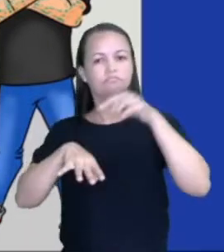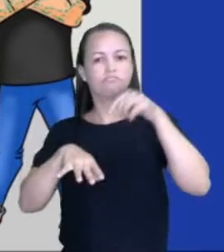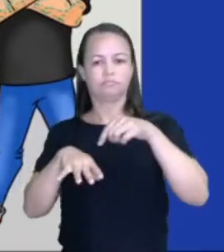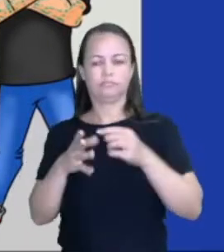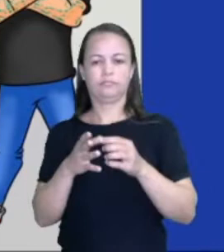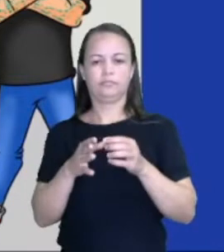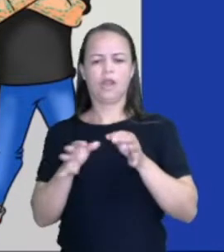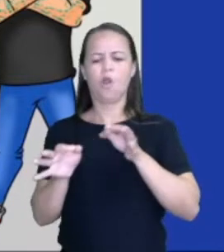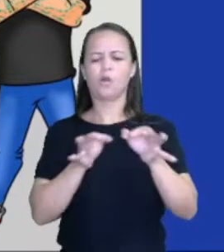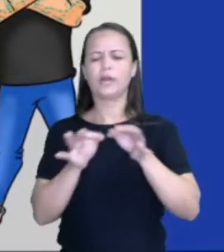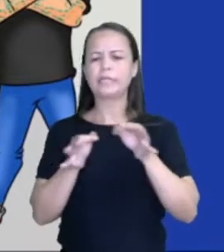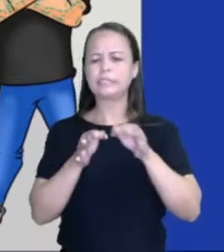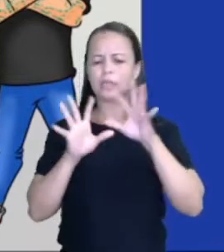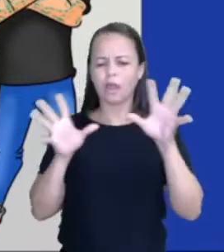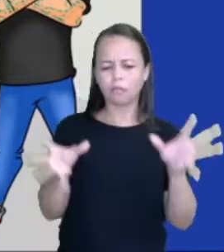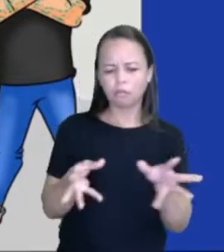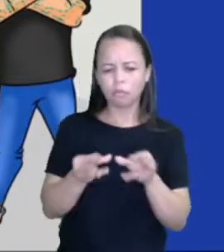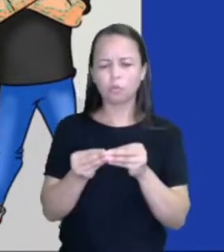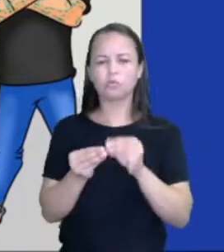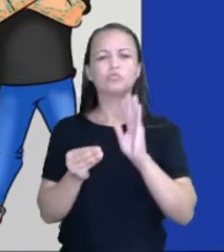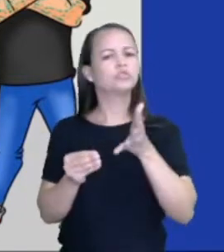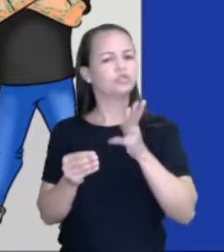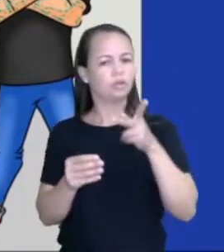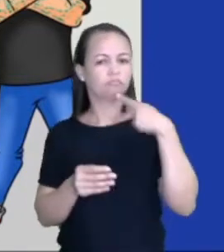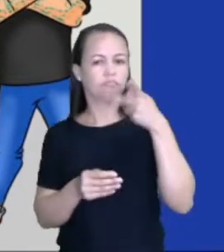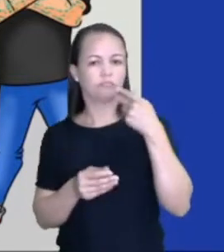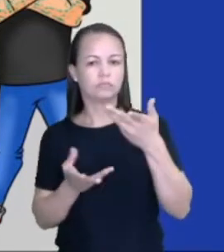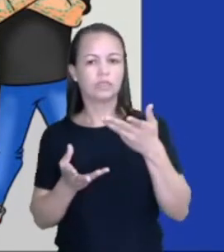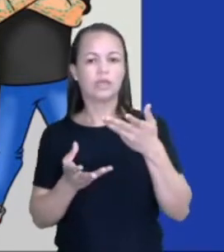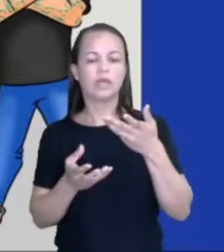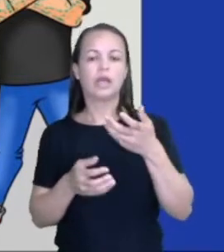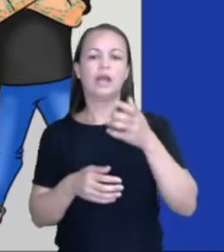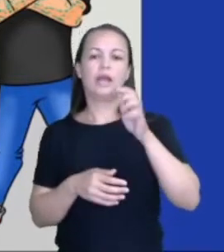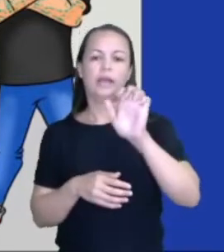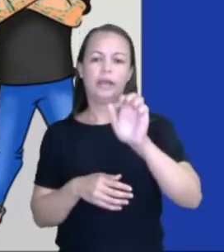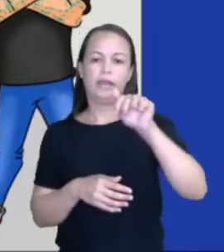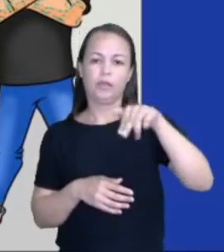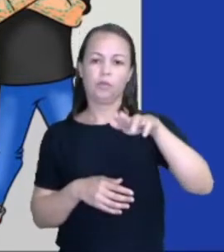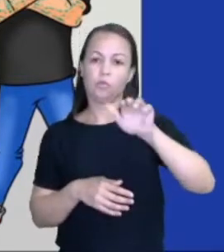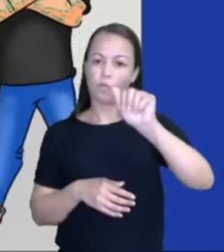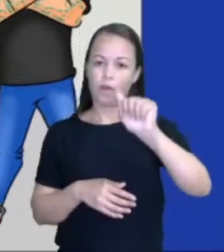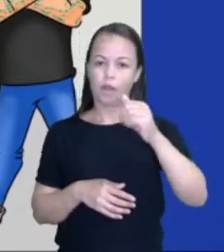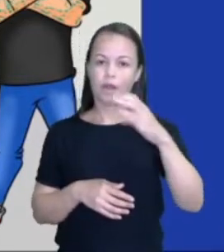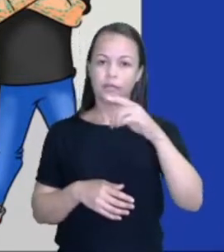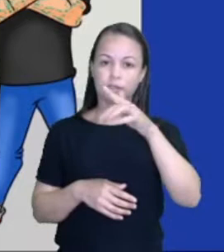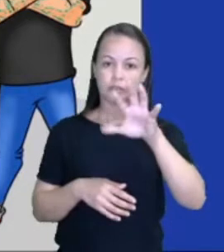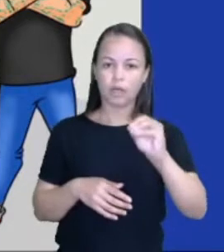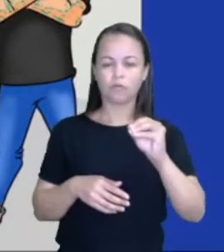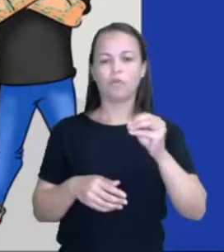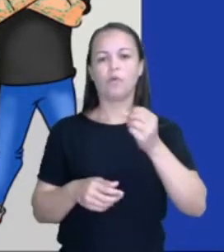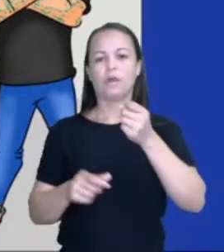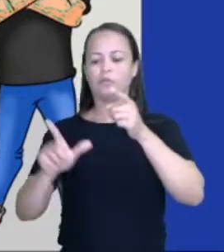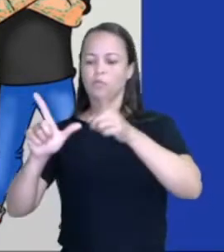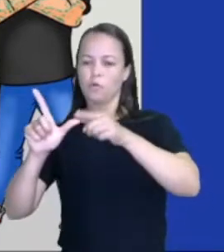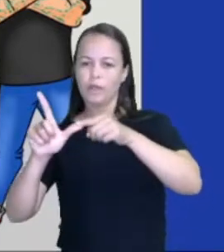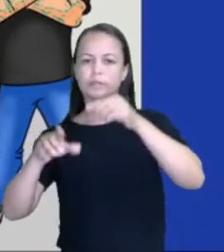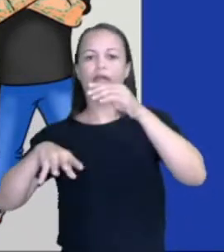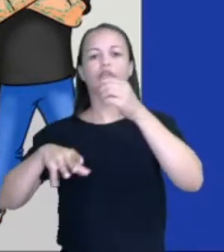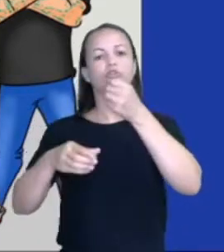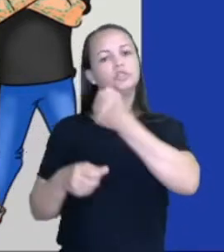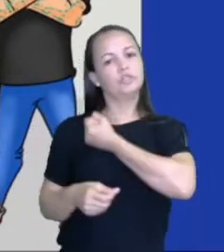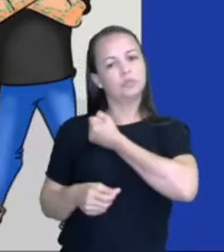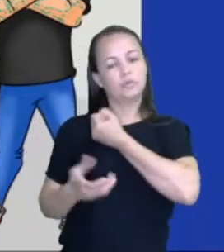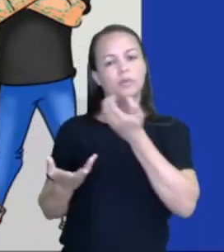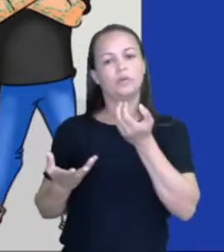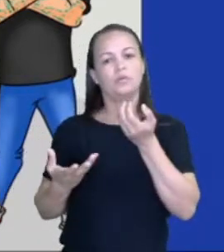organizado aqui tudo o que eu já falei para vocês. Equação, sentença aberta, ou seja, formada por números e letras, onde vai ter